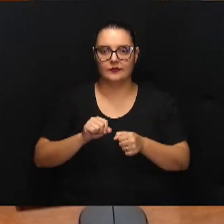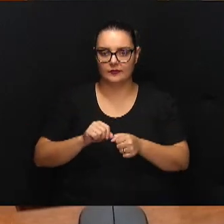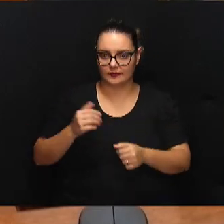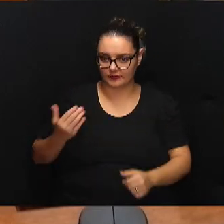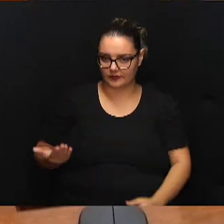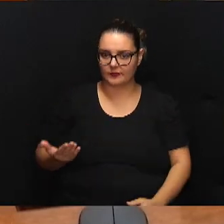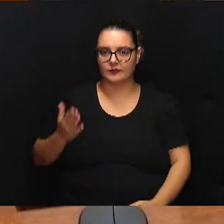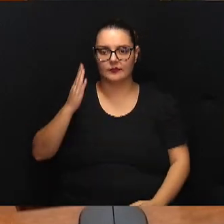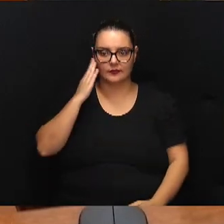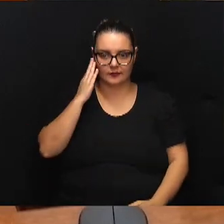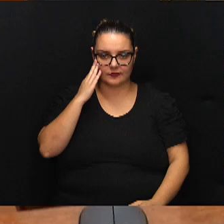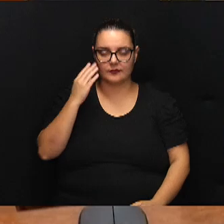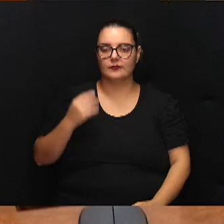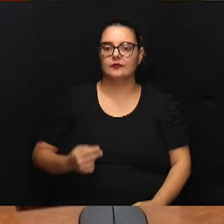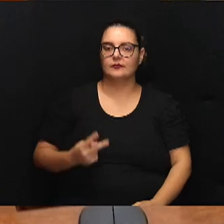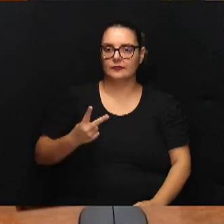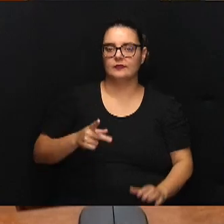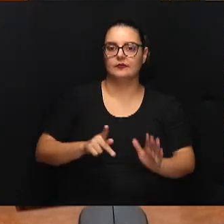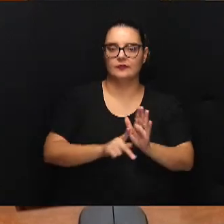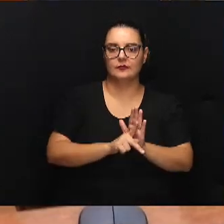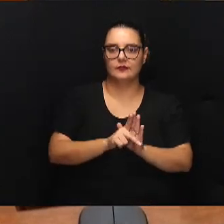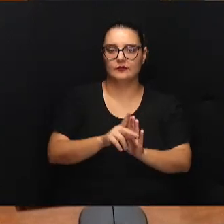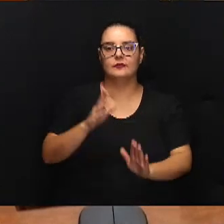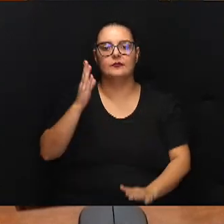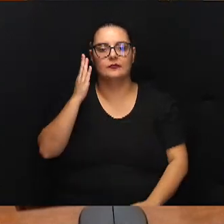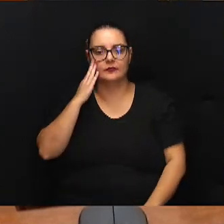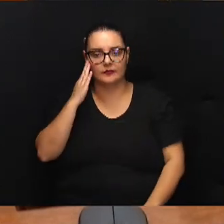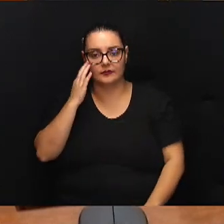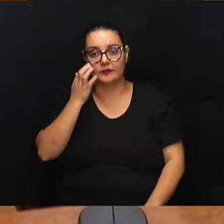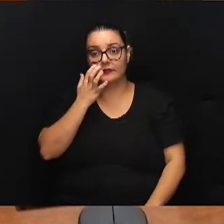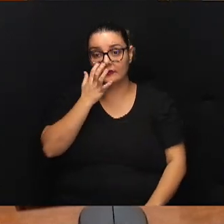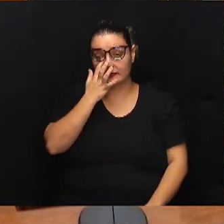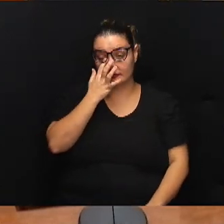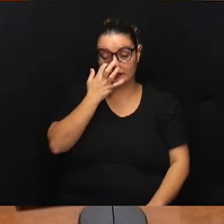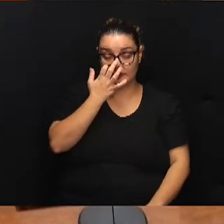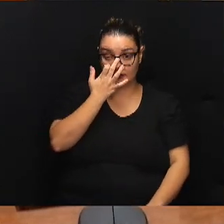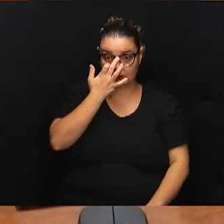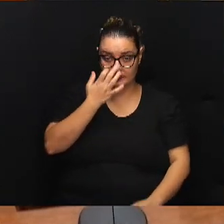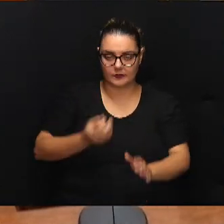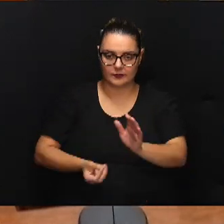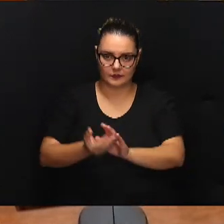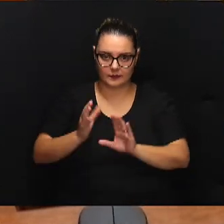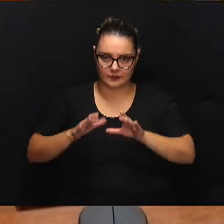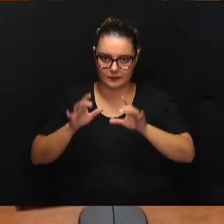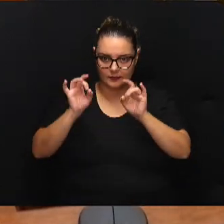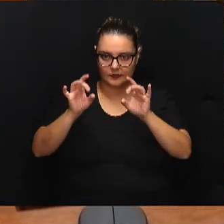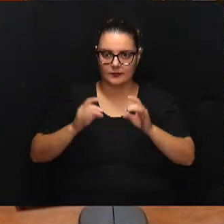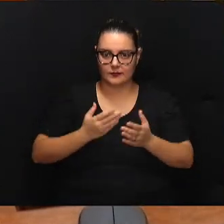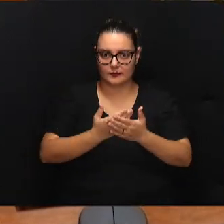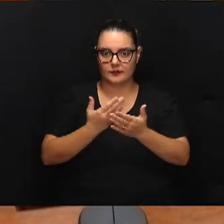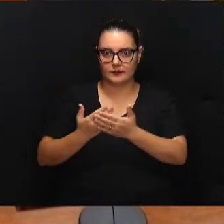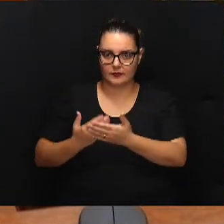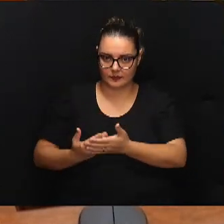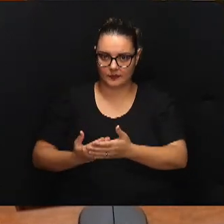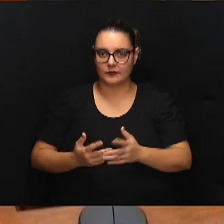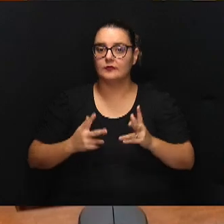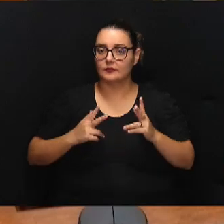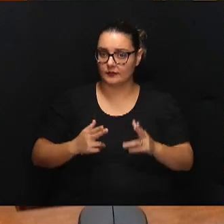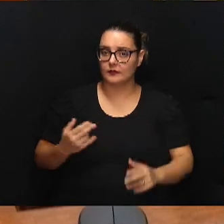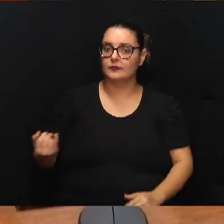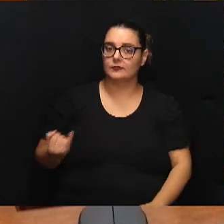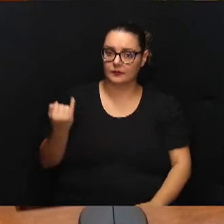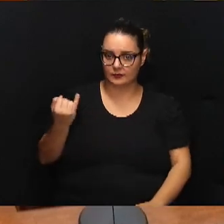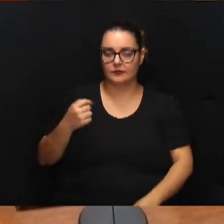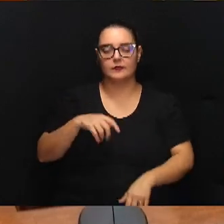você. A gente sabe desses 2 PLs, a gente sabe da instauração dessa Comissão Especial de Estudos e o quão importante é